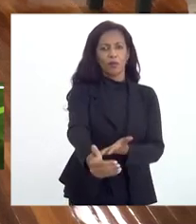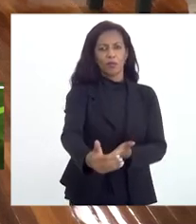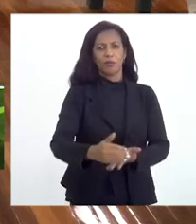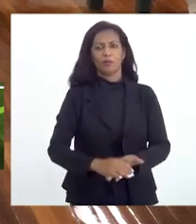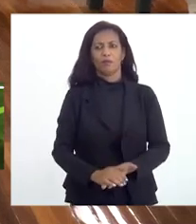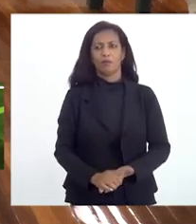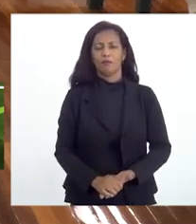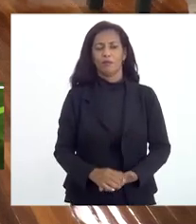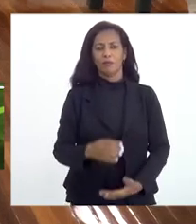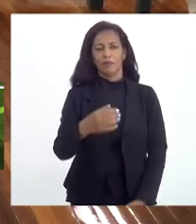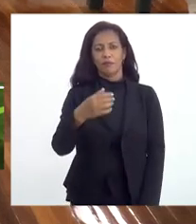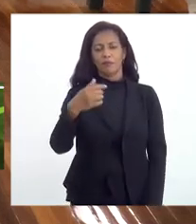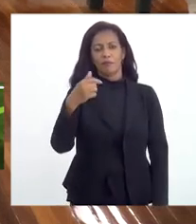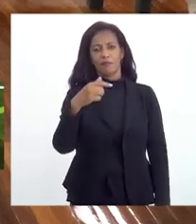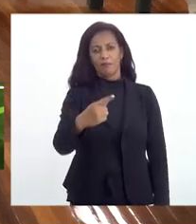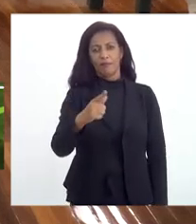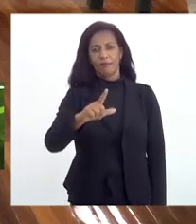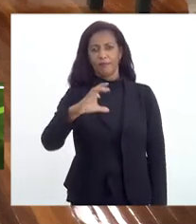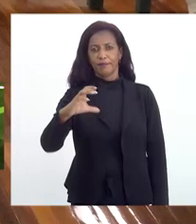48, PLC 48.